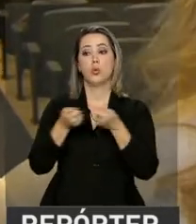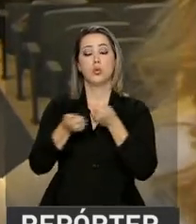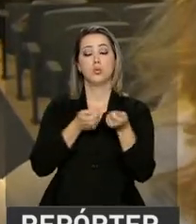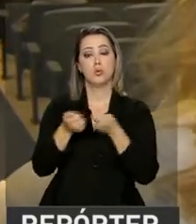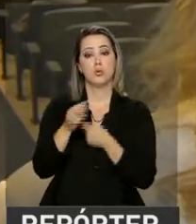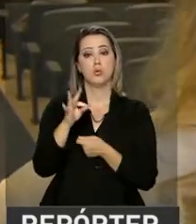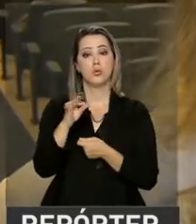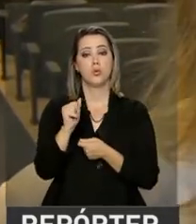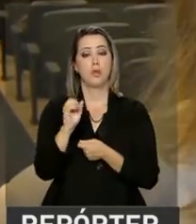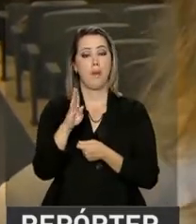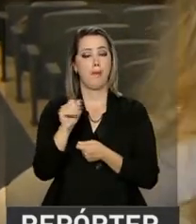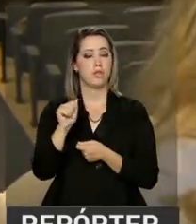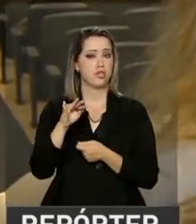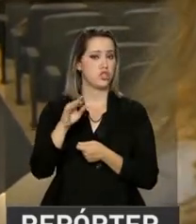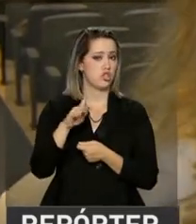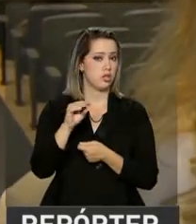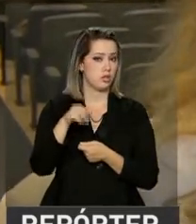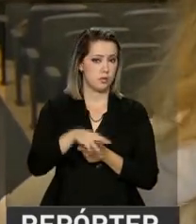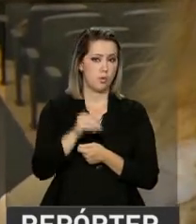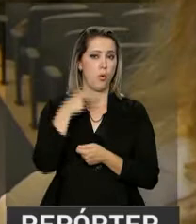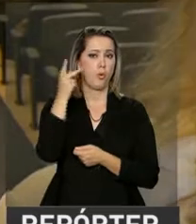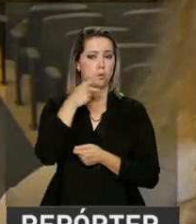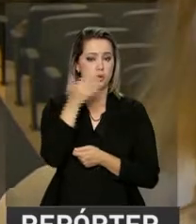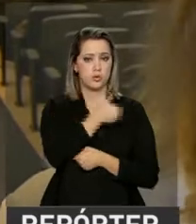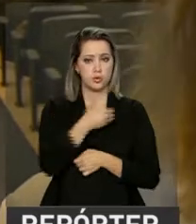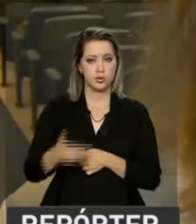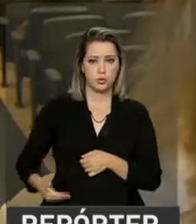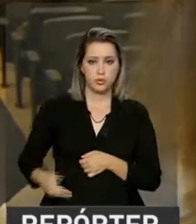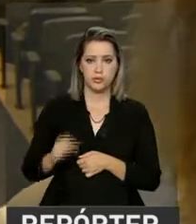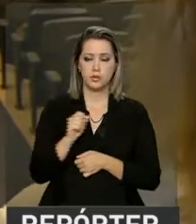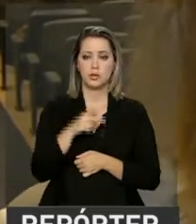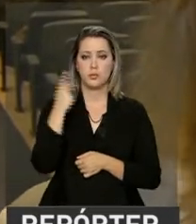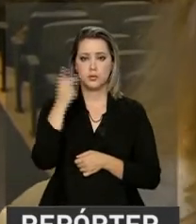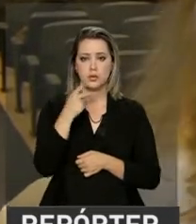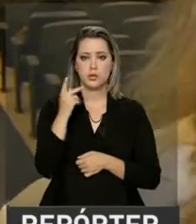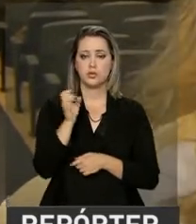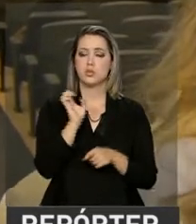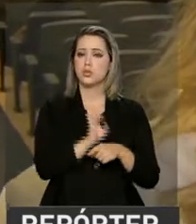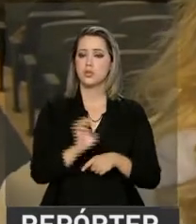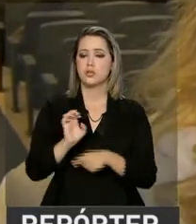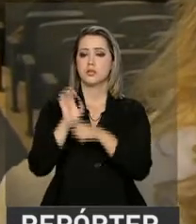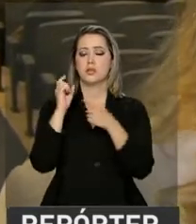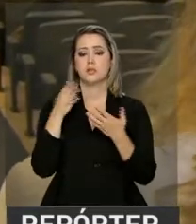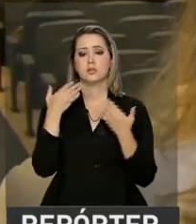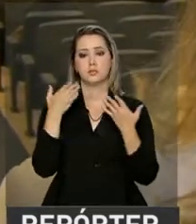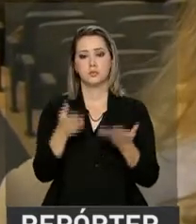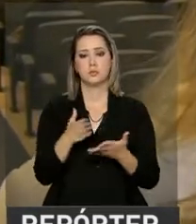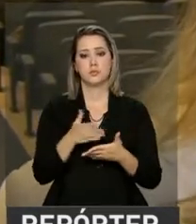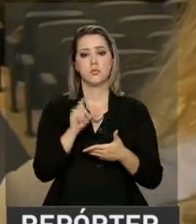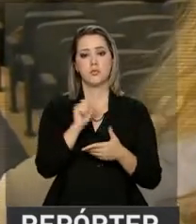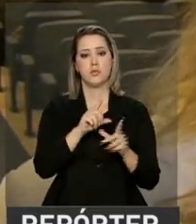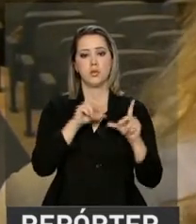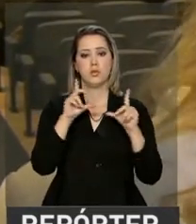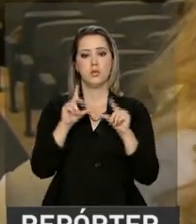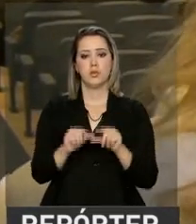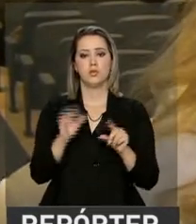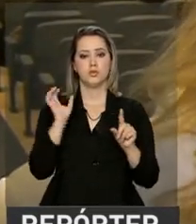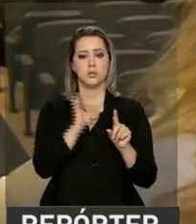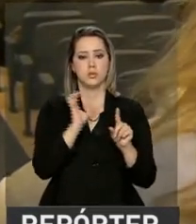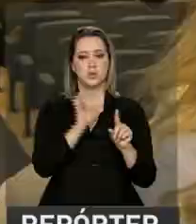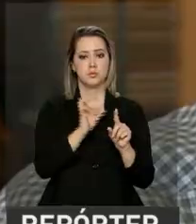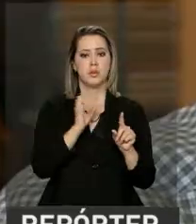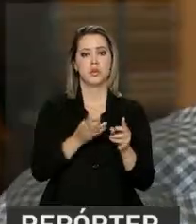do tabagismo como uma política de governo, uma política de Estado, né? Diminuindo esse impacto e os custos